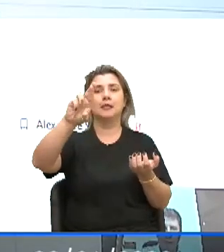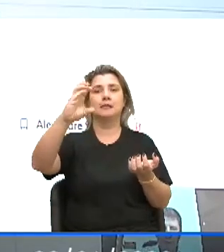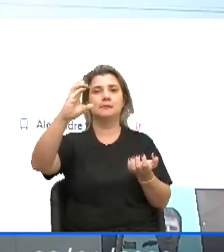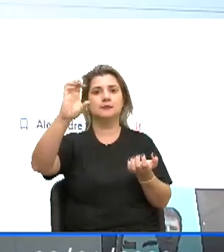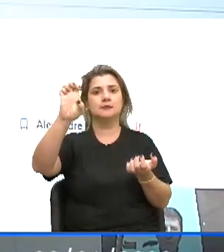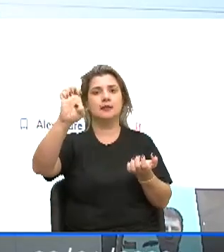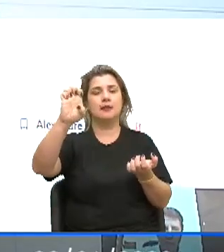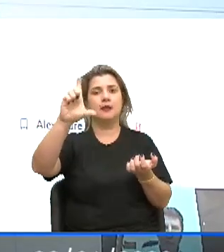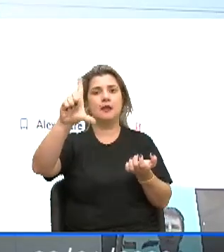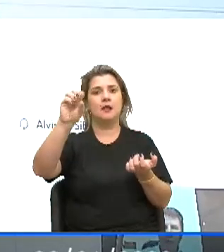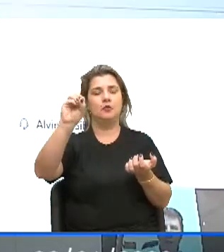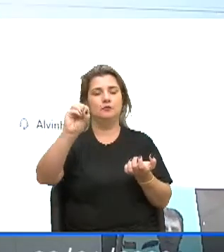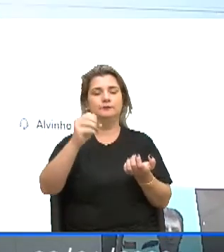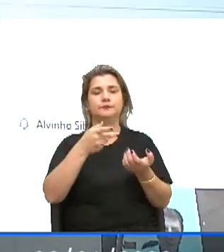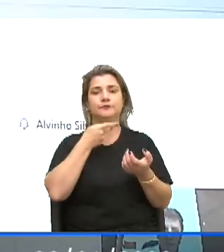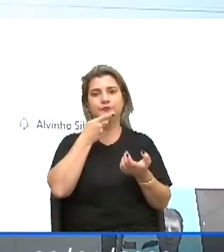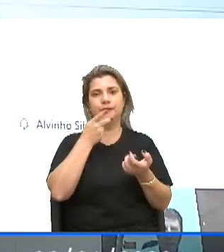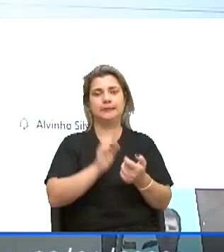ouvindo?